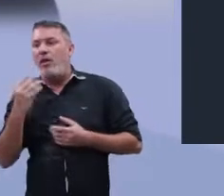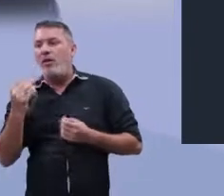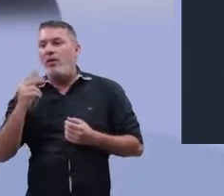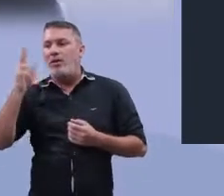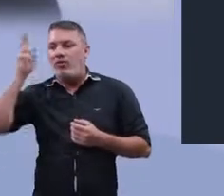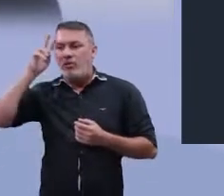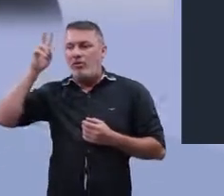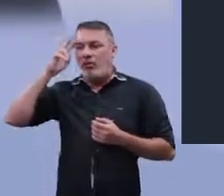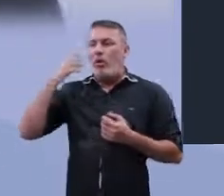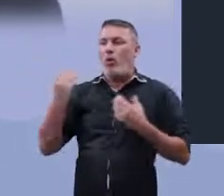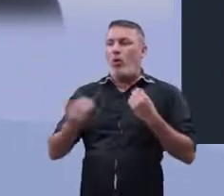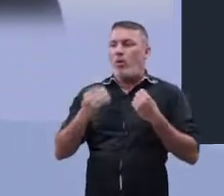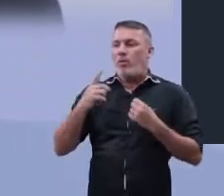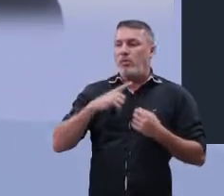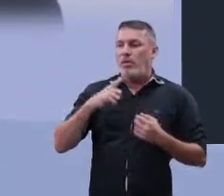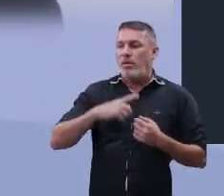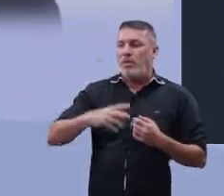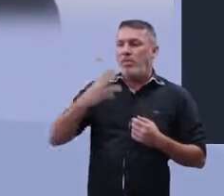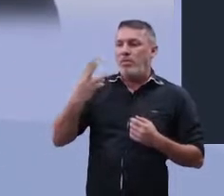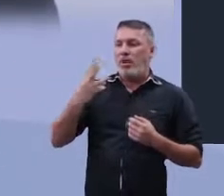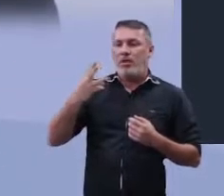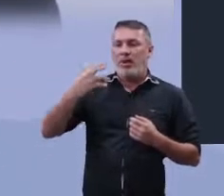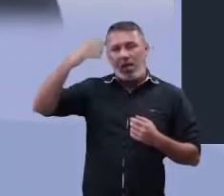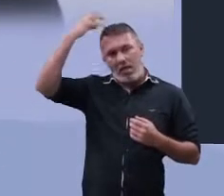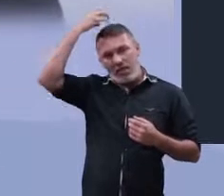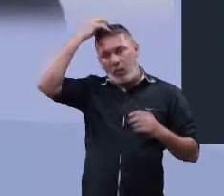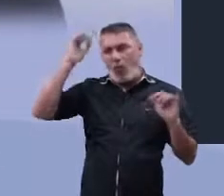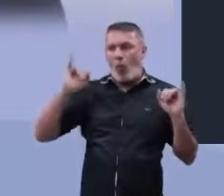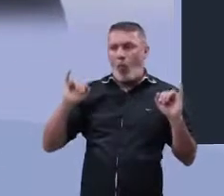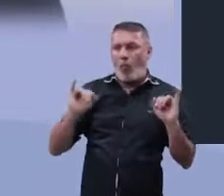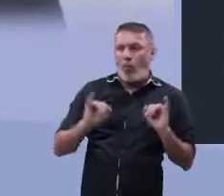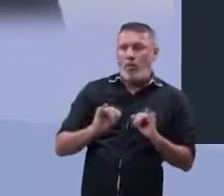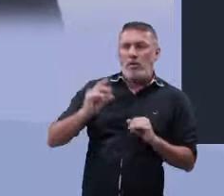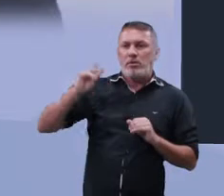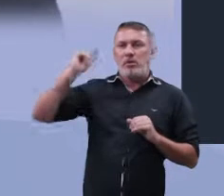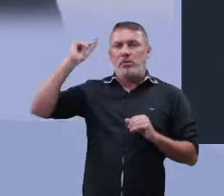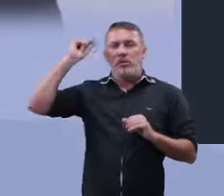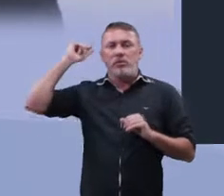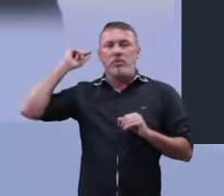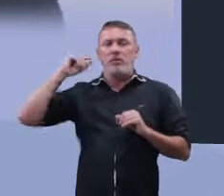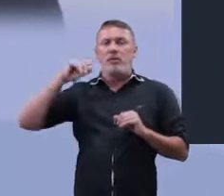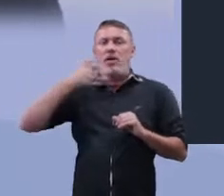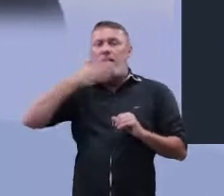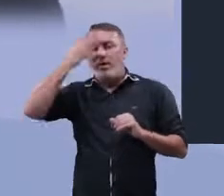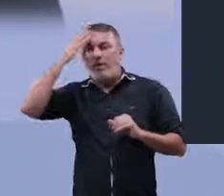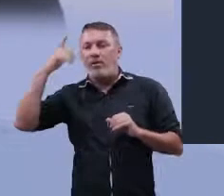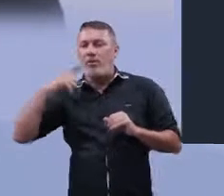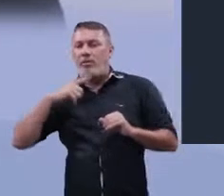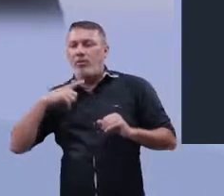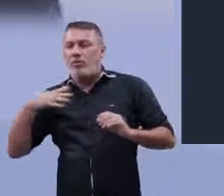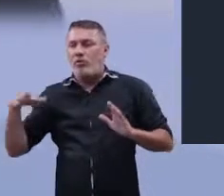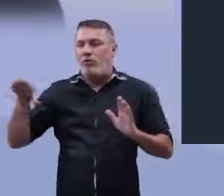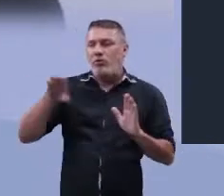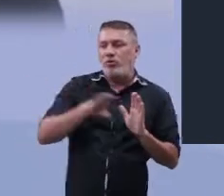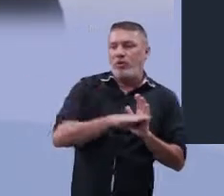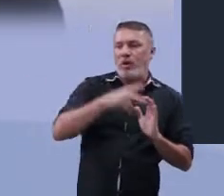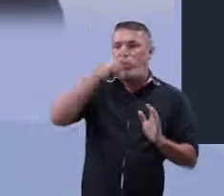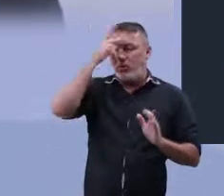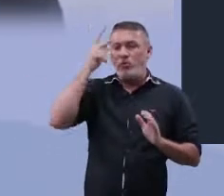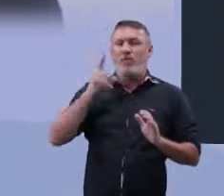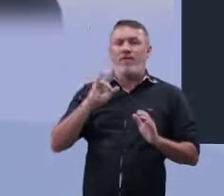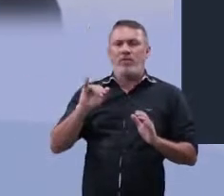magrinhos ouviram um plá de que tinha nascido um guri. Viram um cometa no Oriente e tal e se flagraram que o guri tinha pintado por